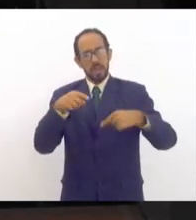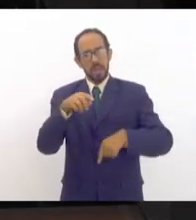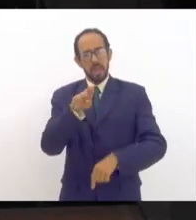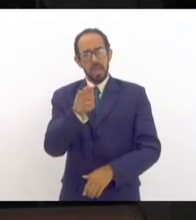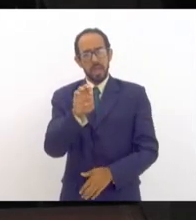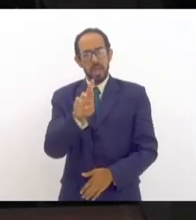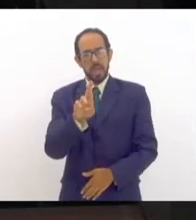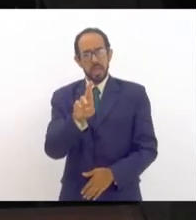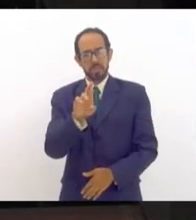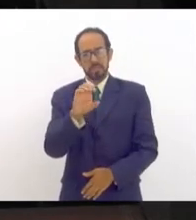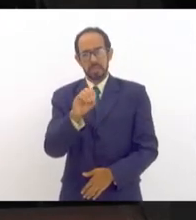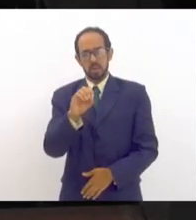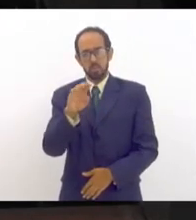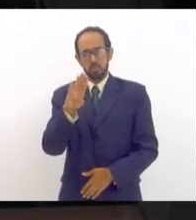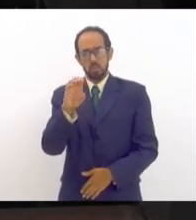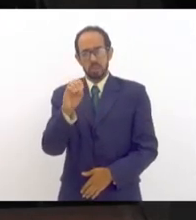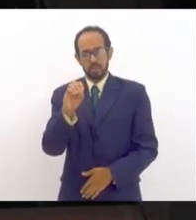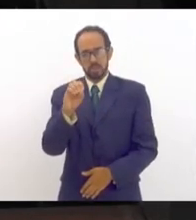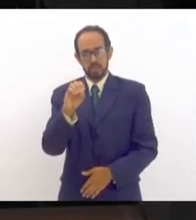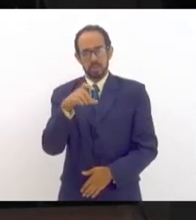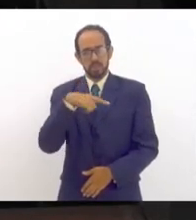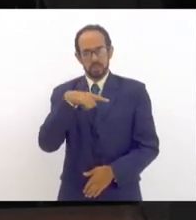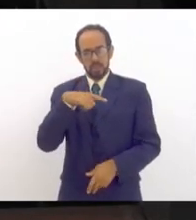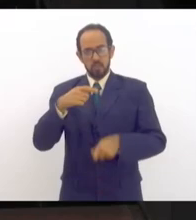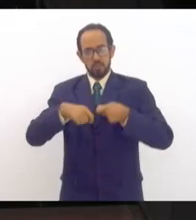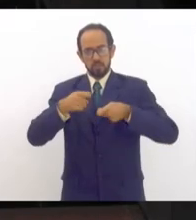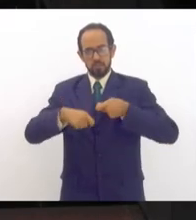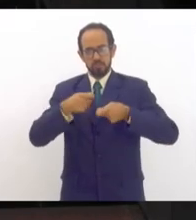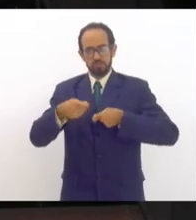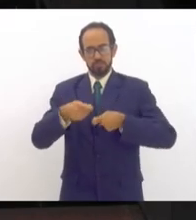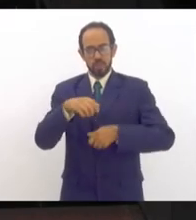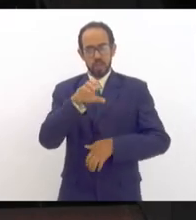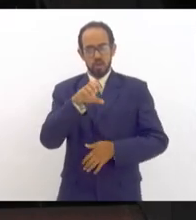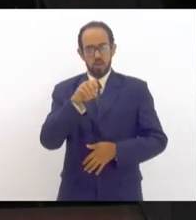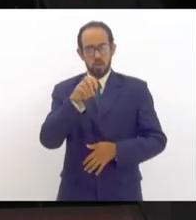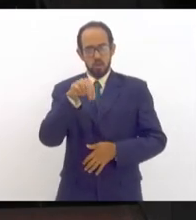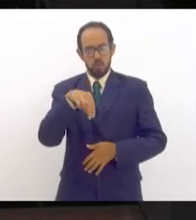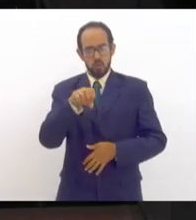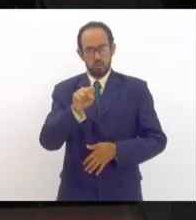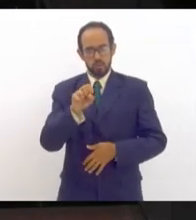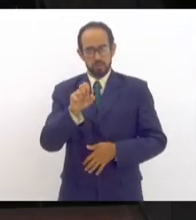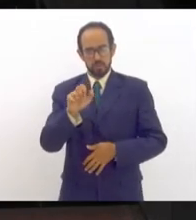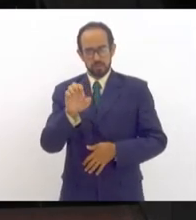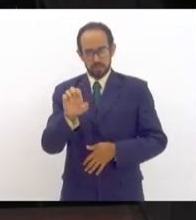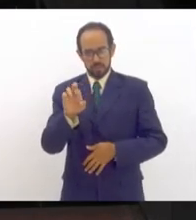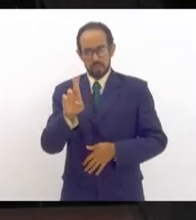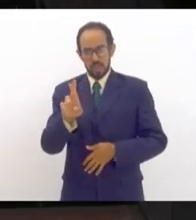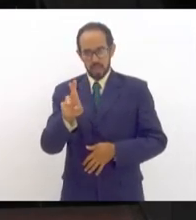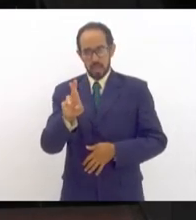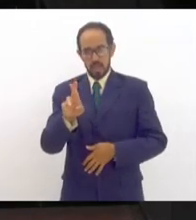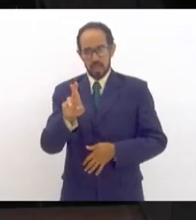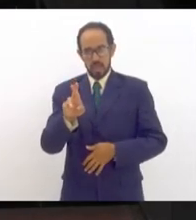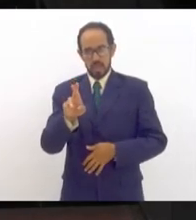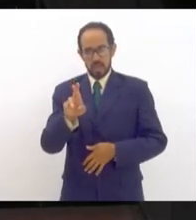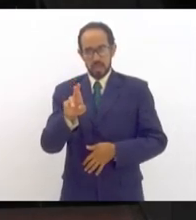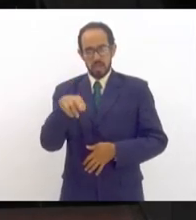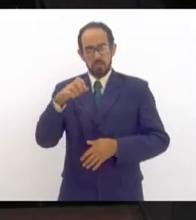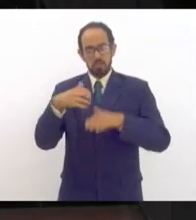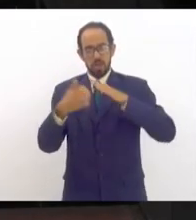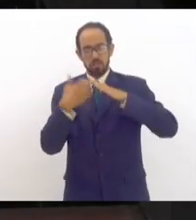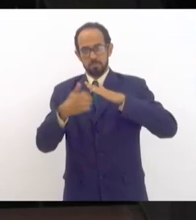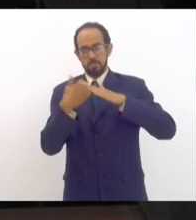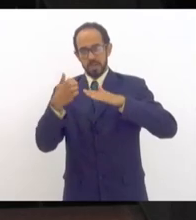que tem como administradora a conserve uma concessionária que rasgou